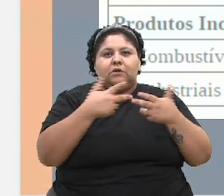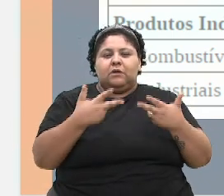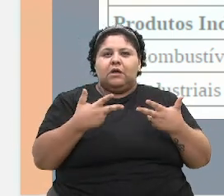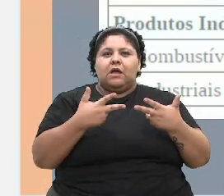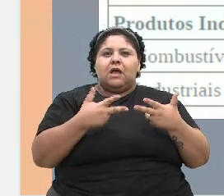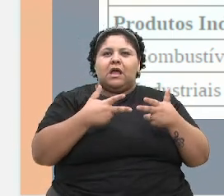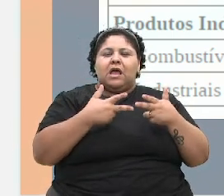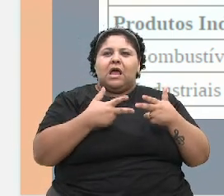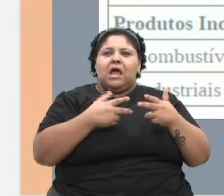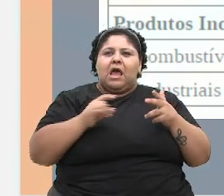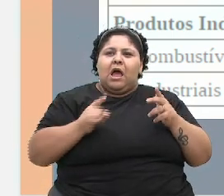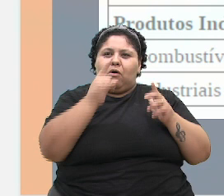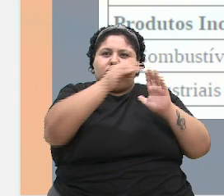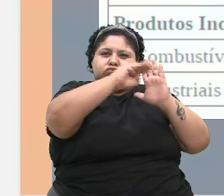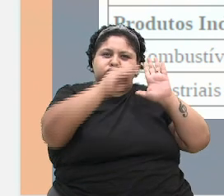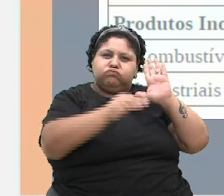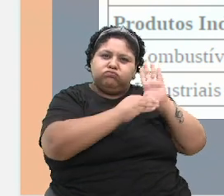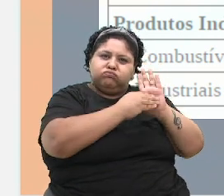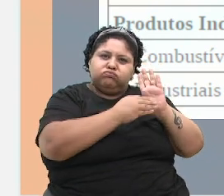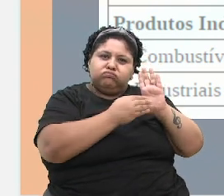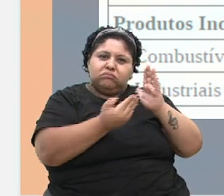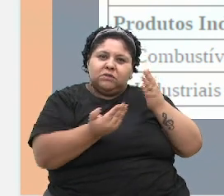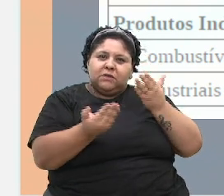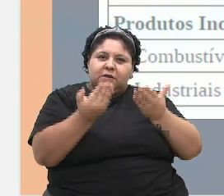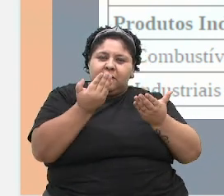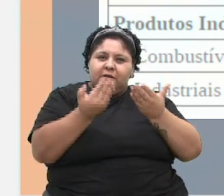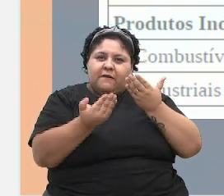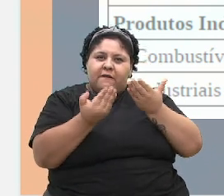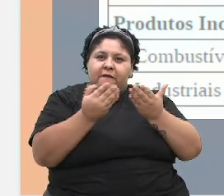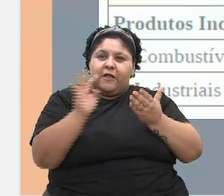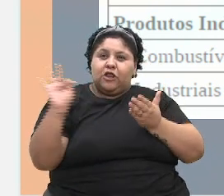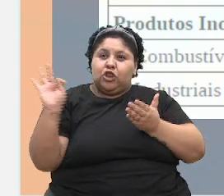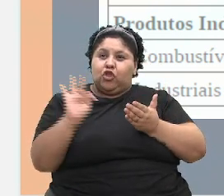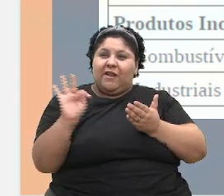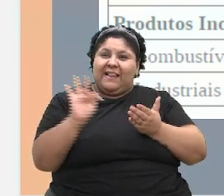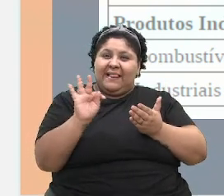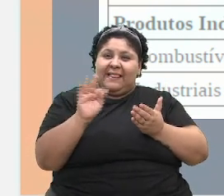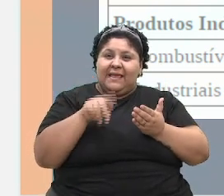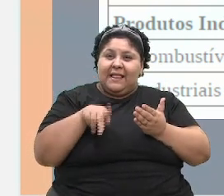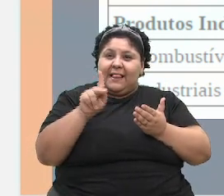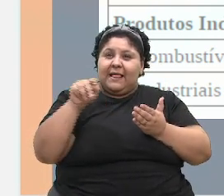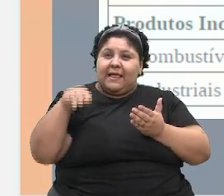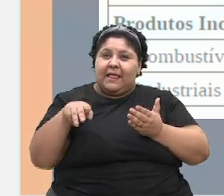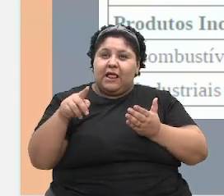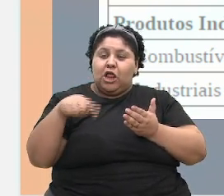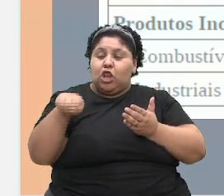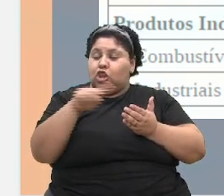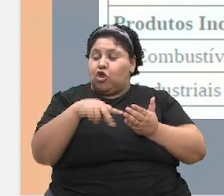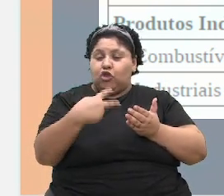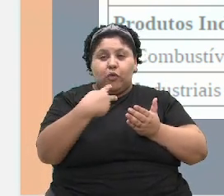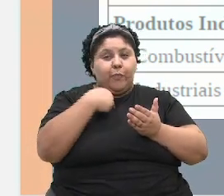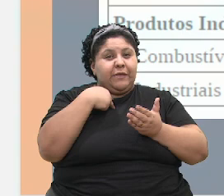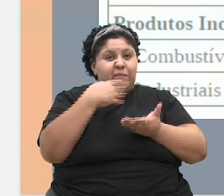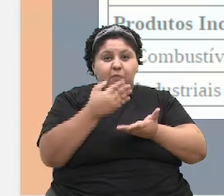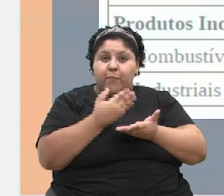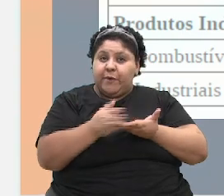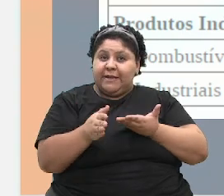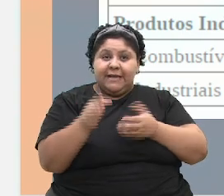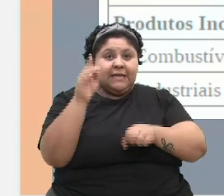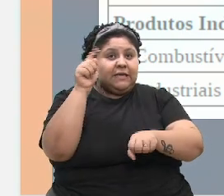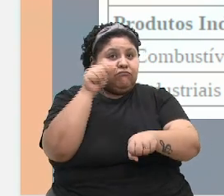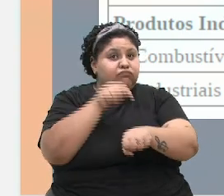coluna é a variação que nós temos de tonelada de quilômetros. Então, nós não podemos perder esse tempo,